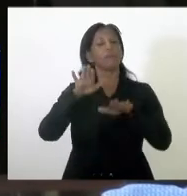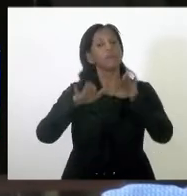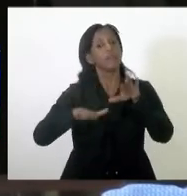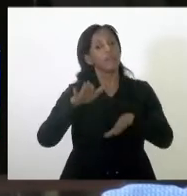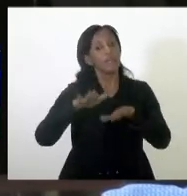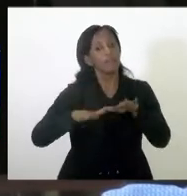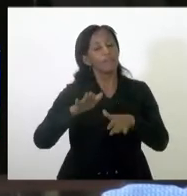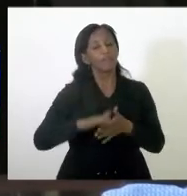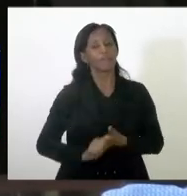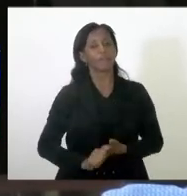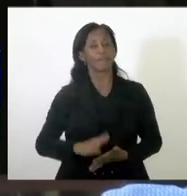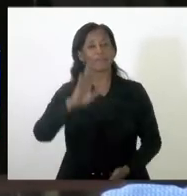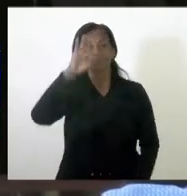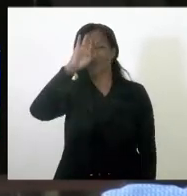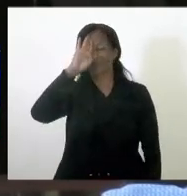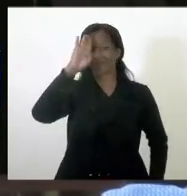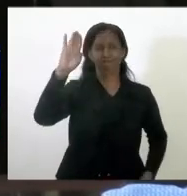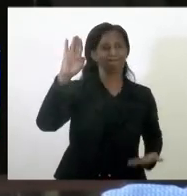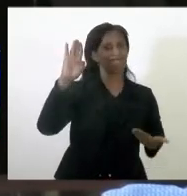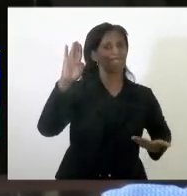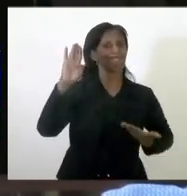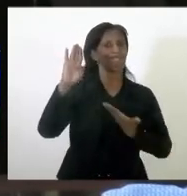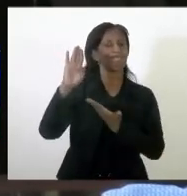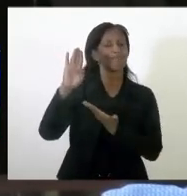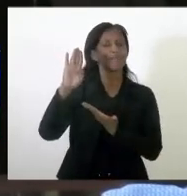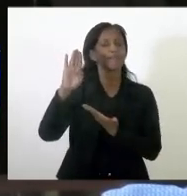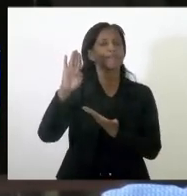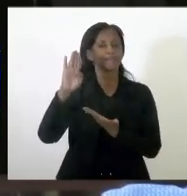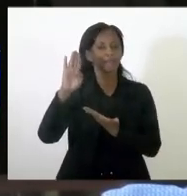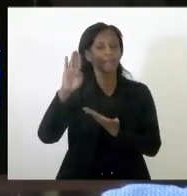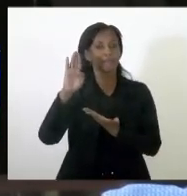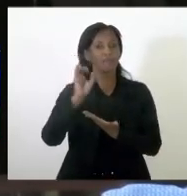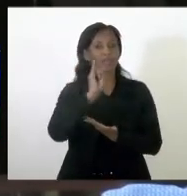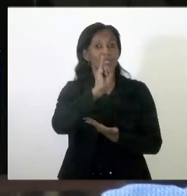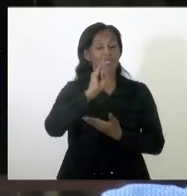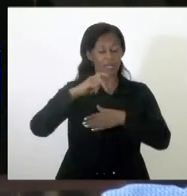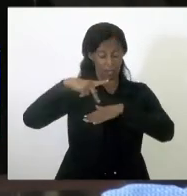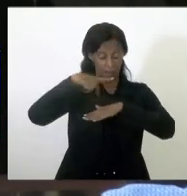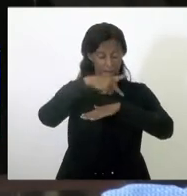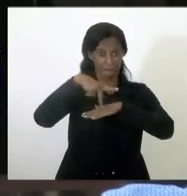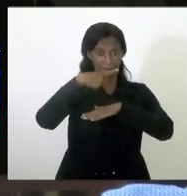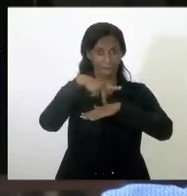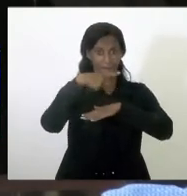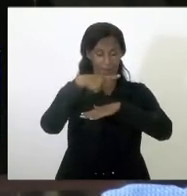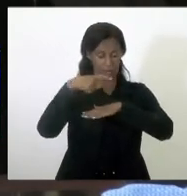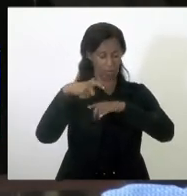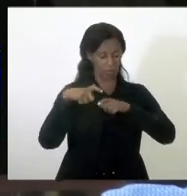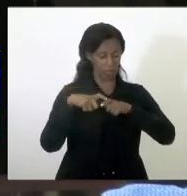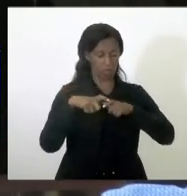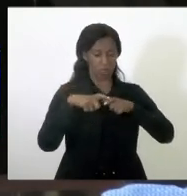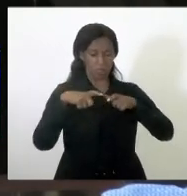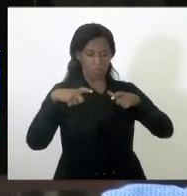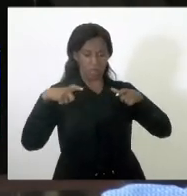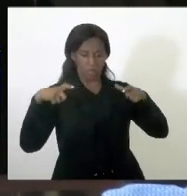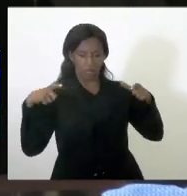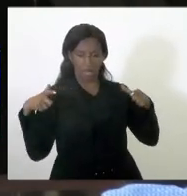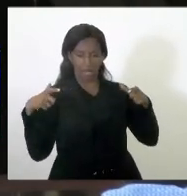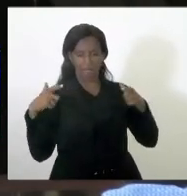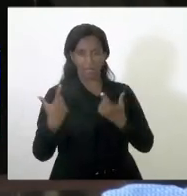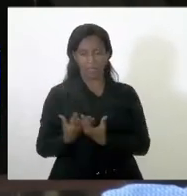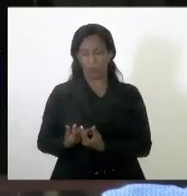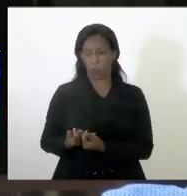Depende, principalmente, se o país cresce o seu produto interno